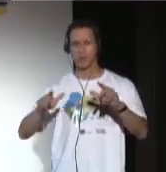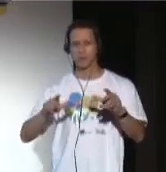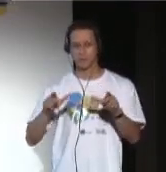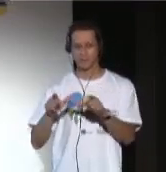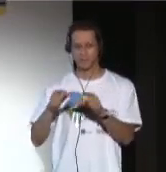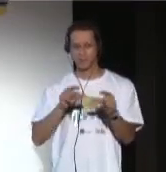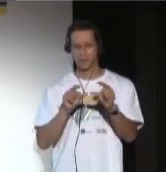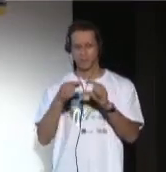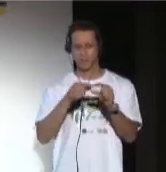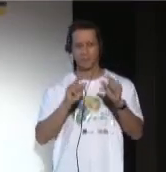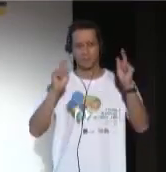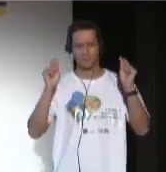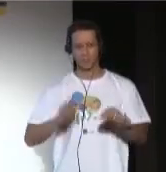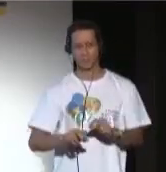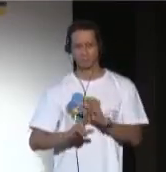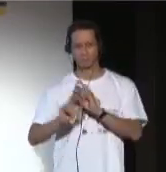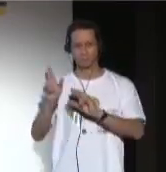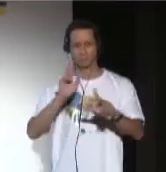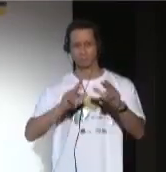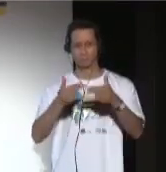vendo?